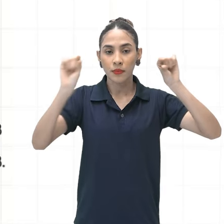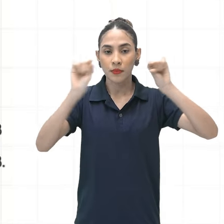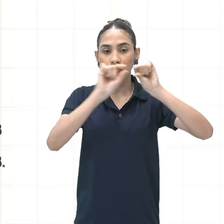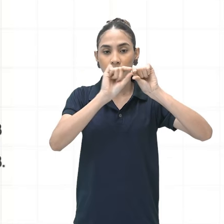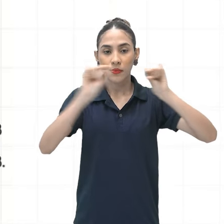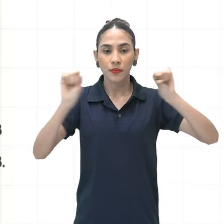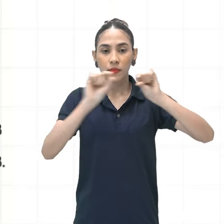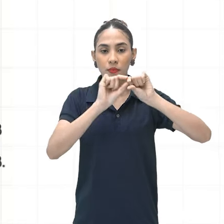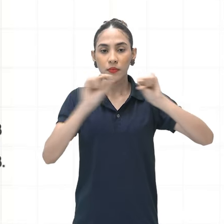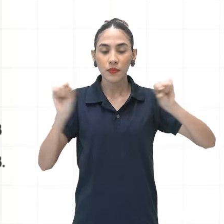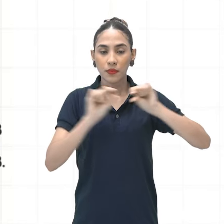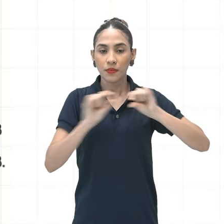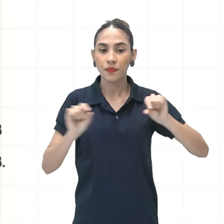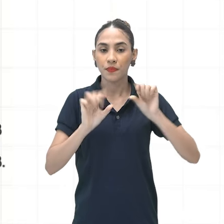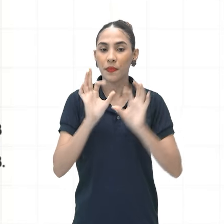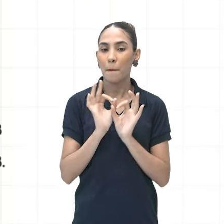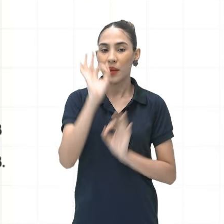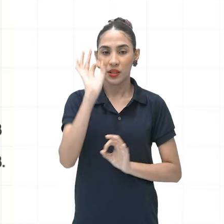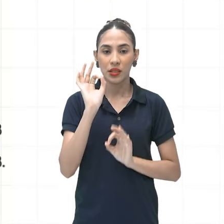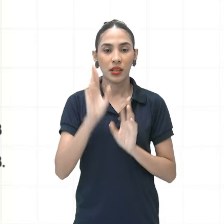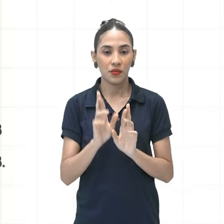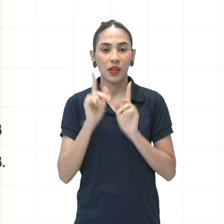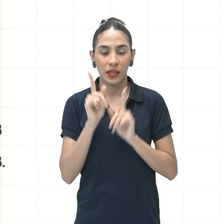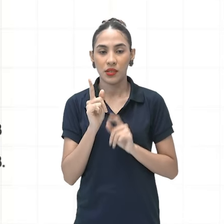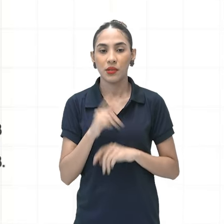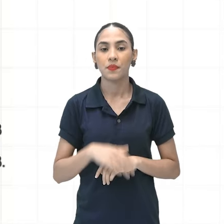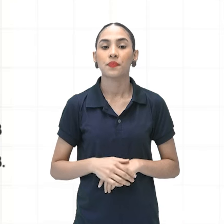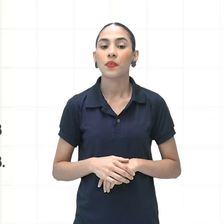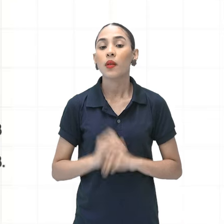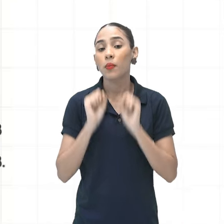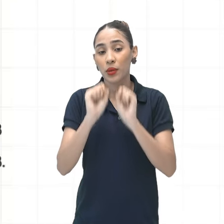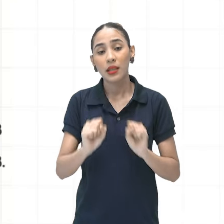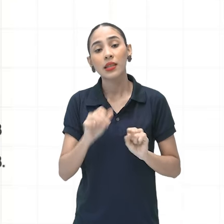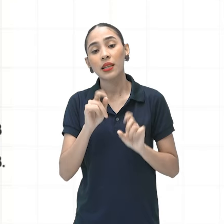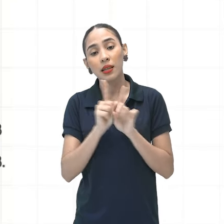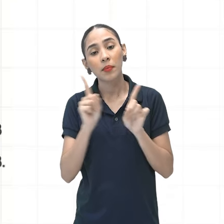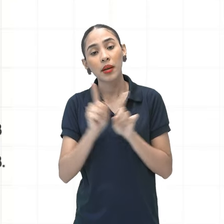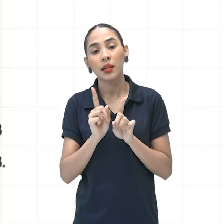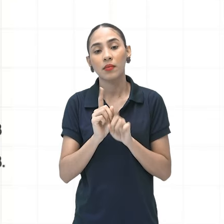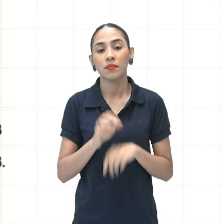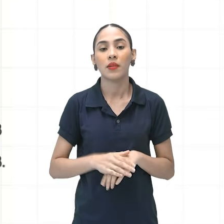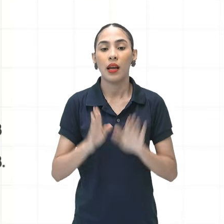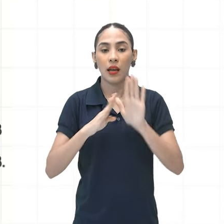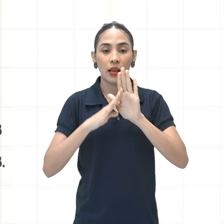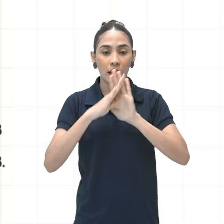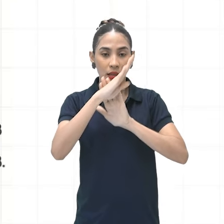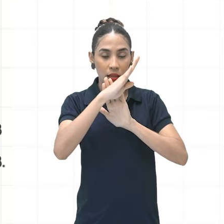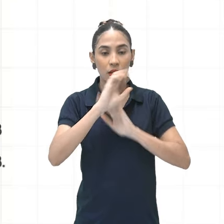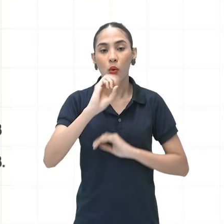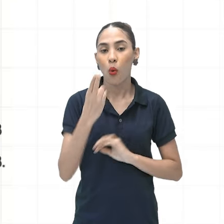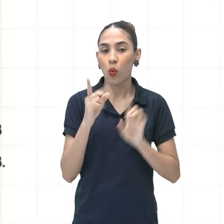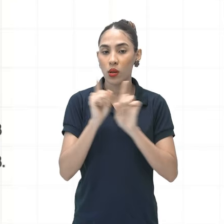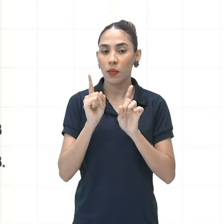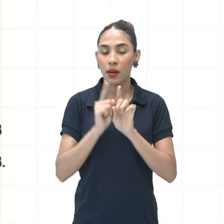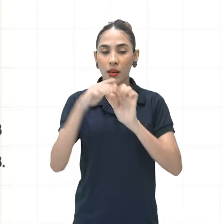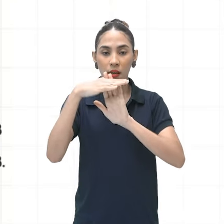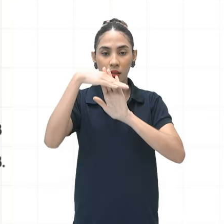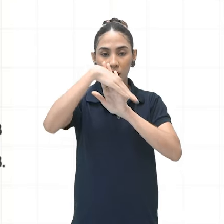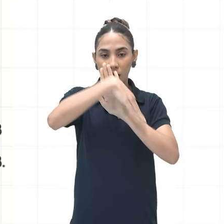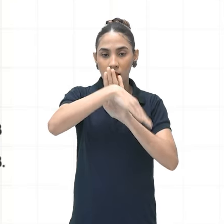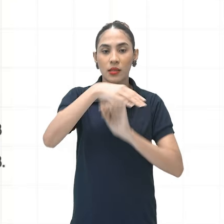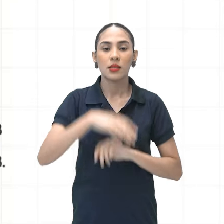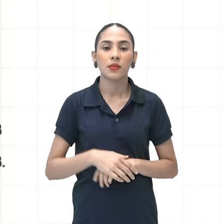estão em comprimentos aí diferentes, né? A gente poderia colocar tudo em uma ordem crescente ou em ordem